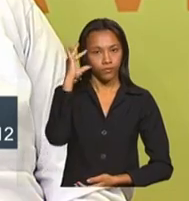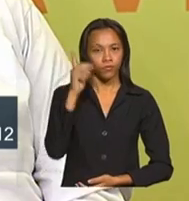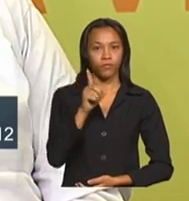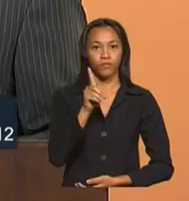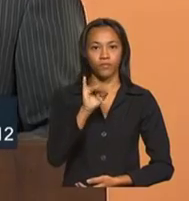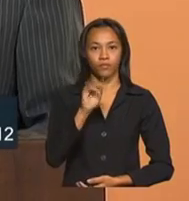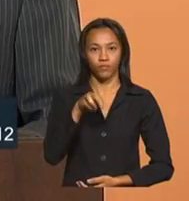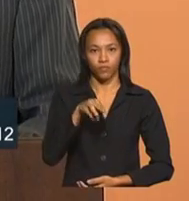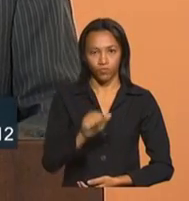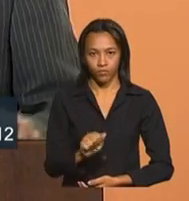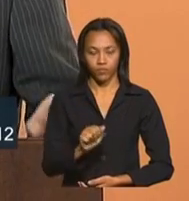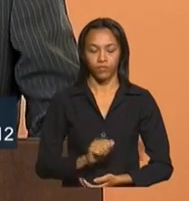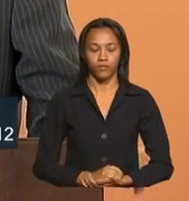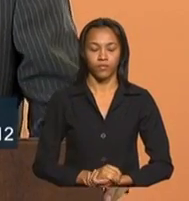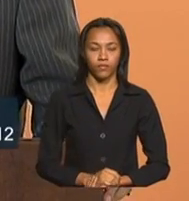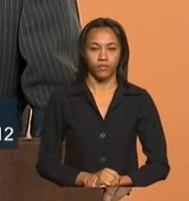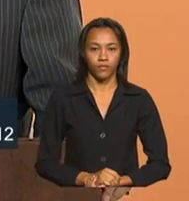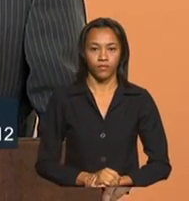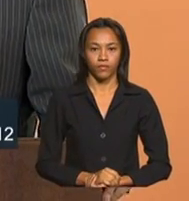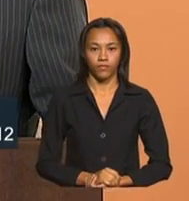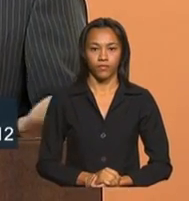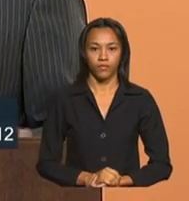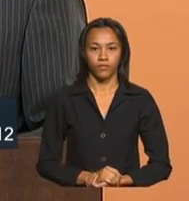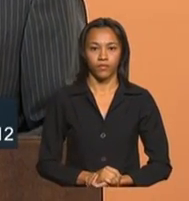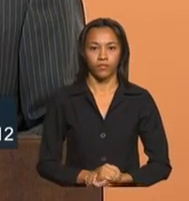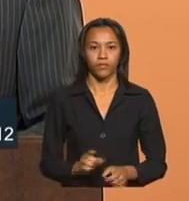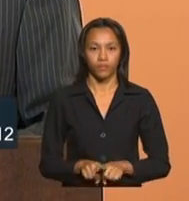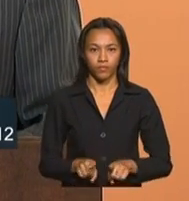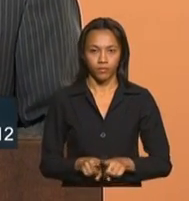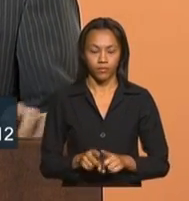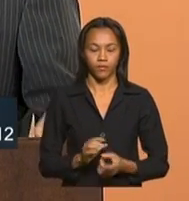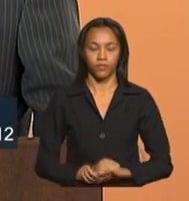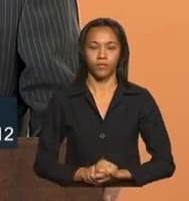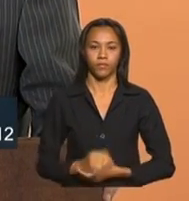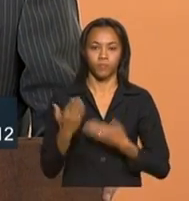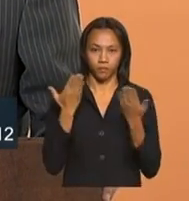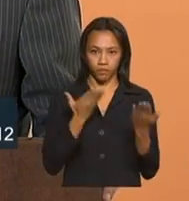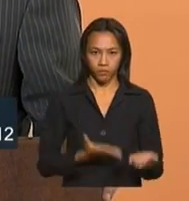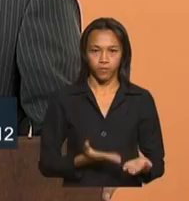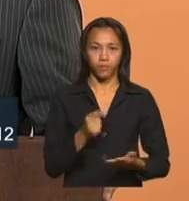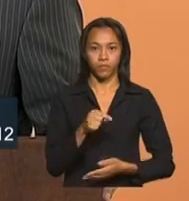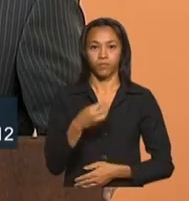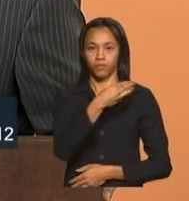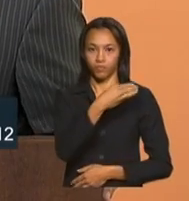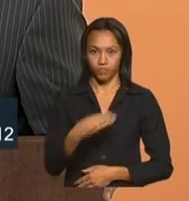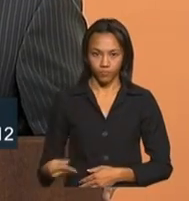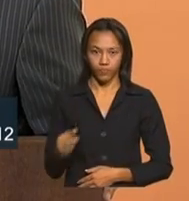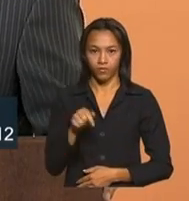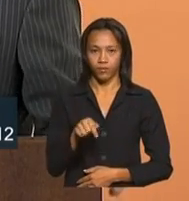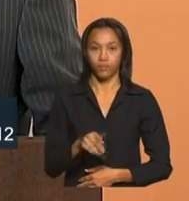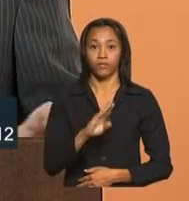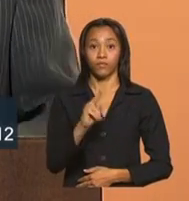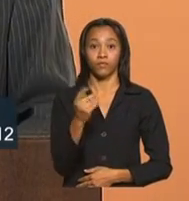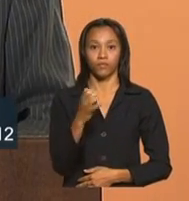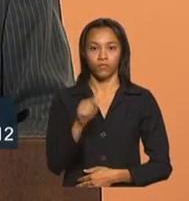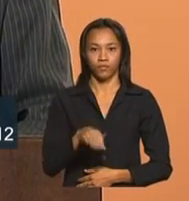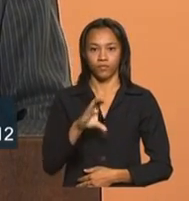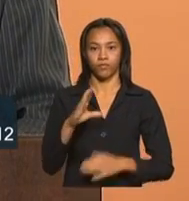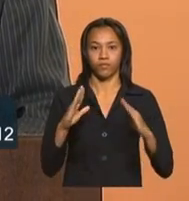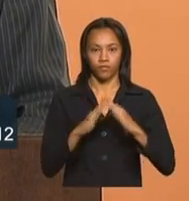Excelentíssima senhora ministra de Estado, chefe da Casa